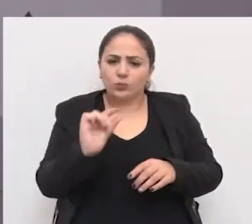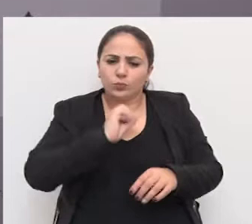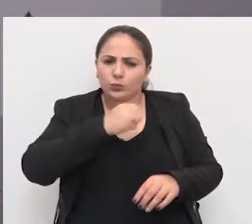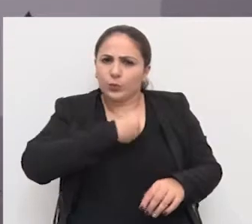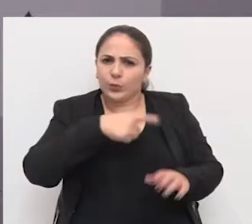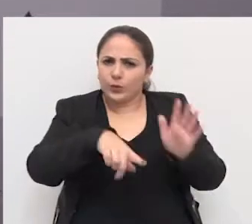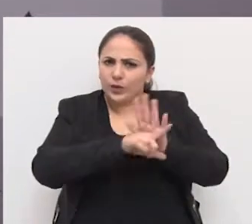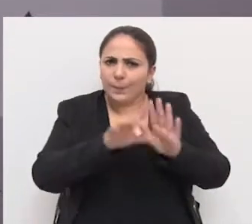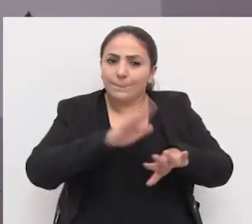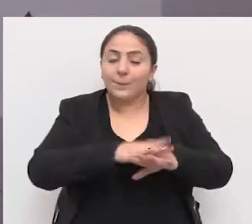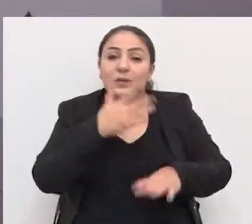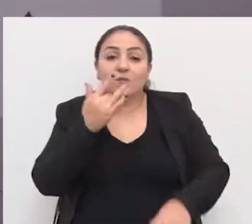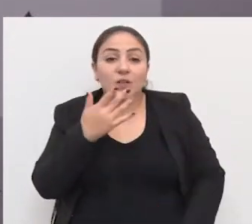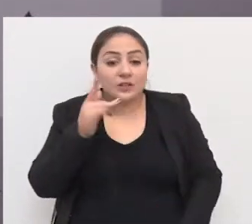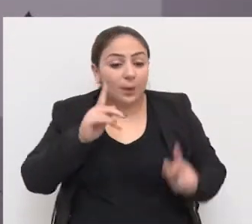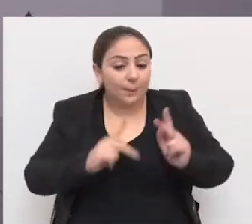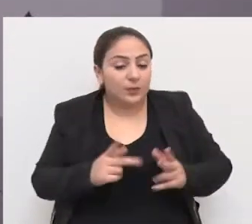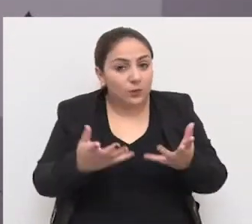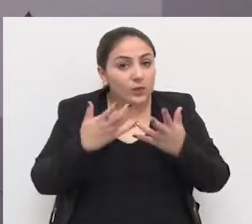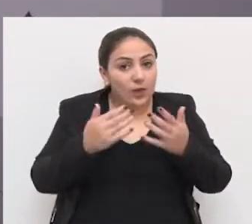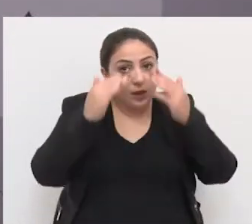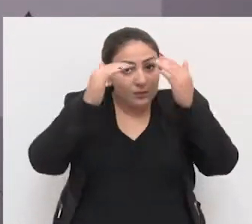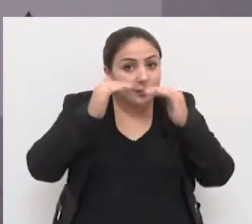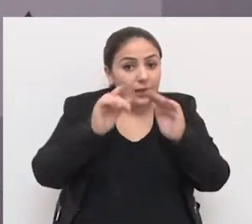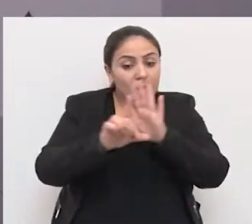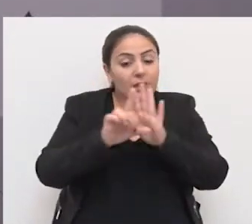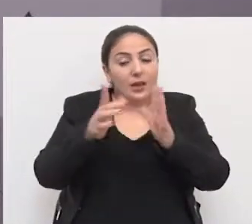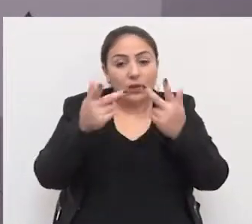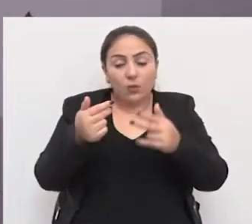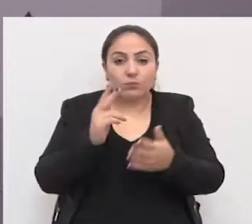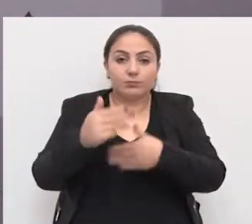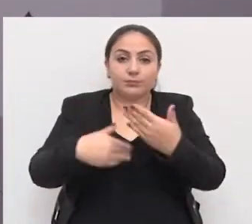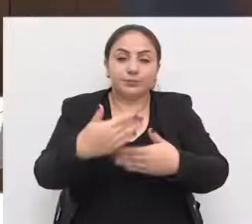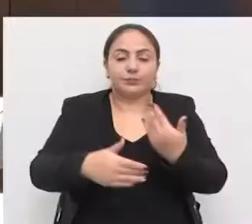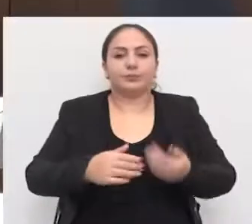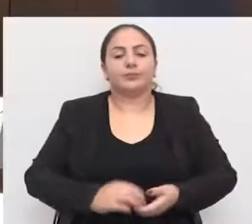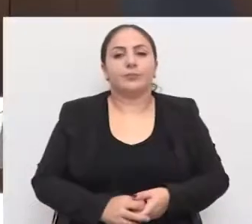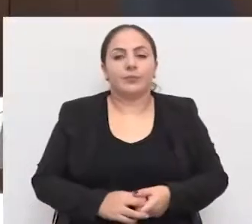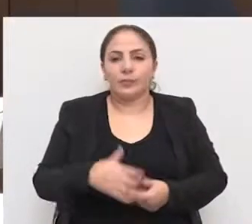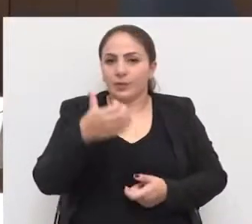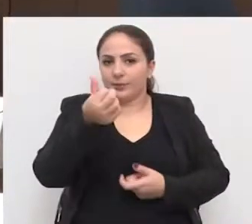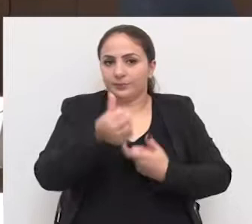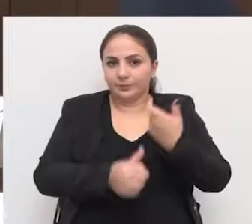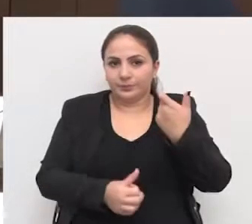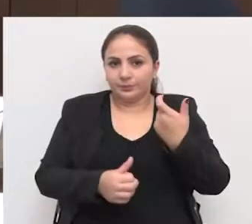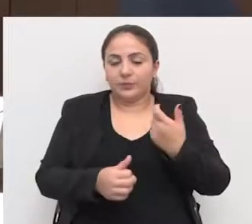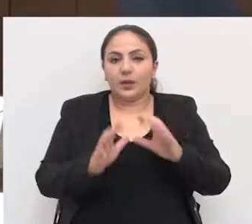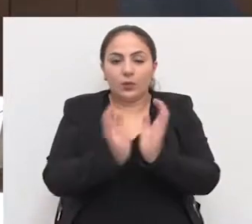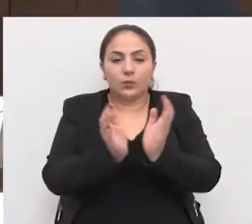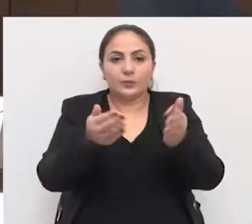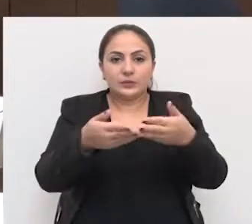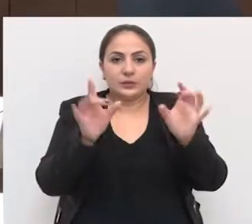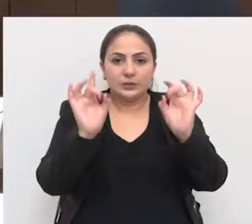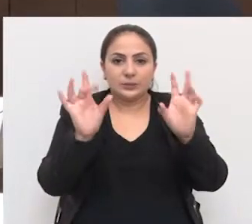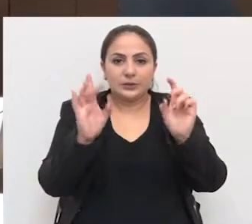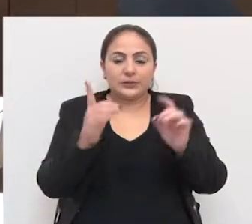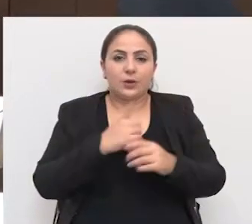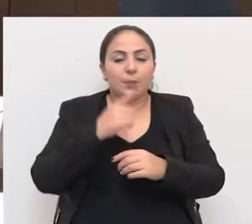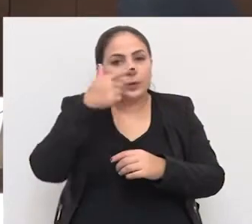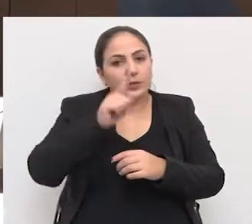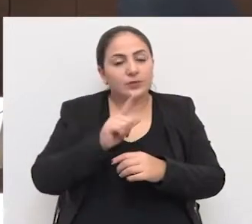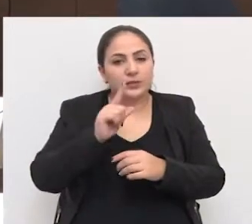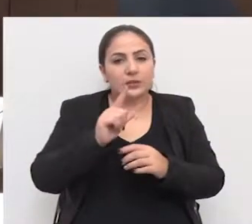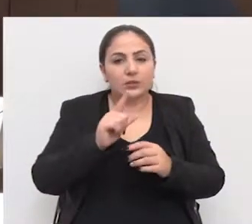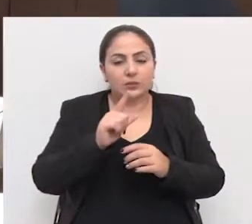leis, fica mais fácil para o cidadão de bem, aquele que quer cumprir as leis, assim proceder. Durante 6 meses, a Comissão